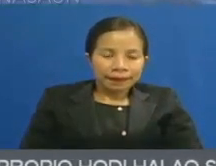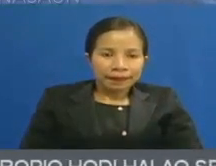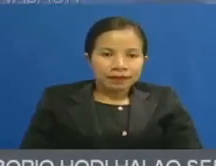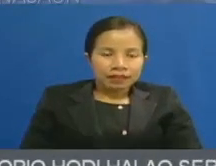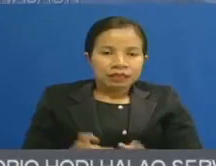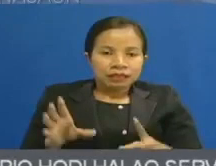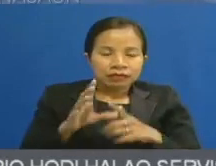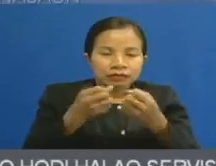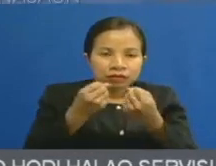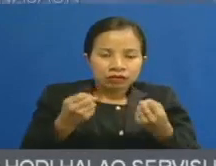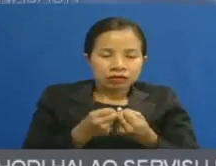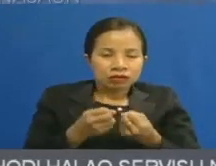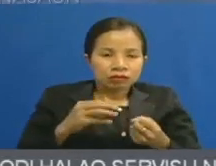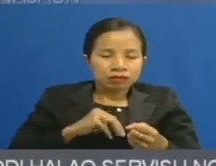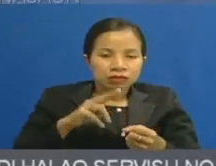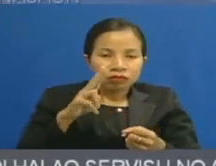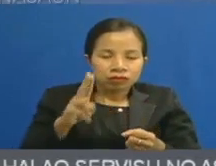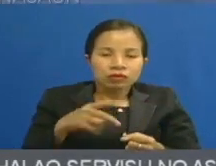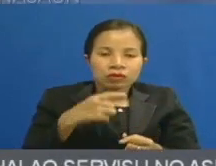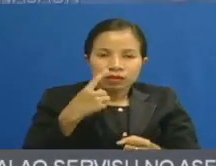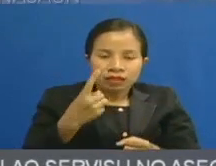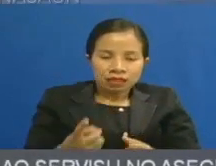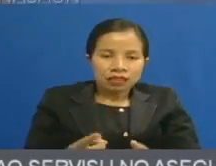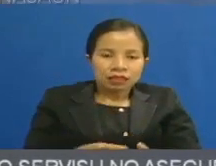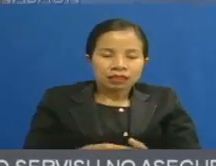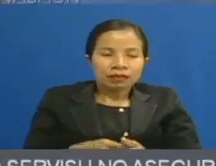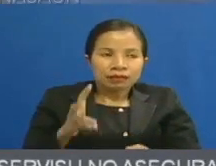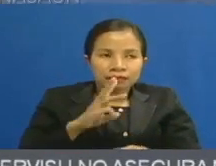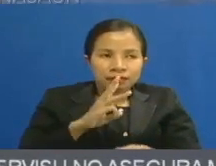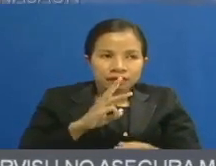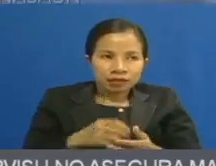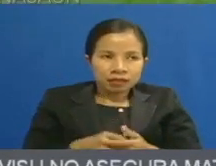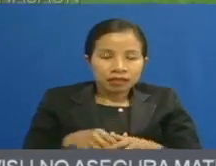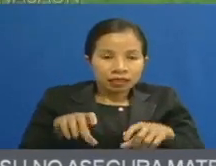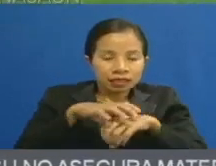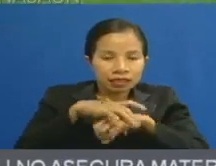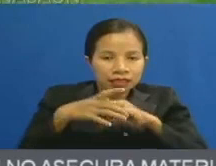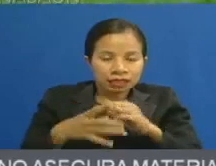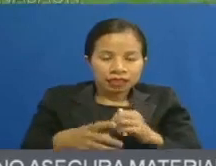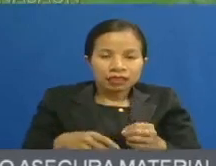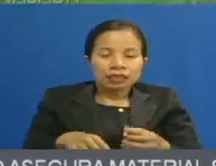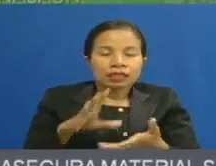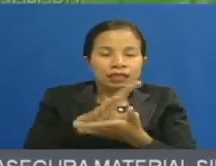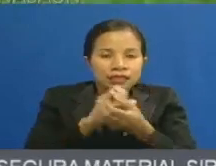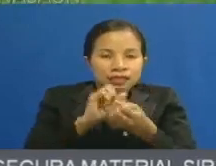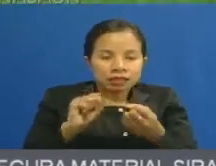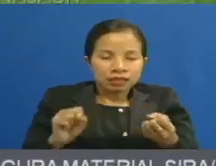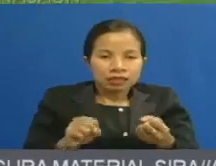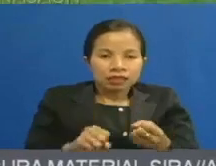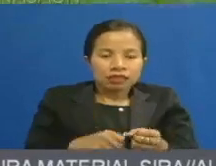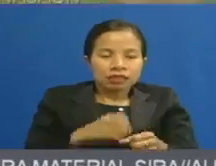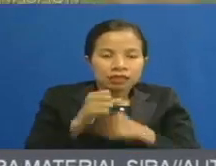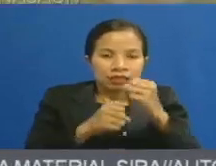Sefi Suco Mau Nuno Valente Ramos Bianco Hatetem, irrigação e arreteto do Gau Retan Estragos Ona, desde